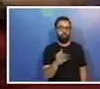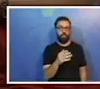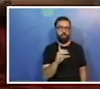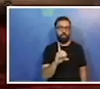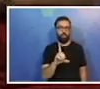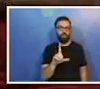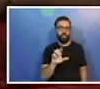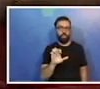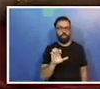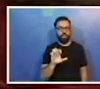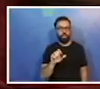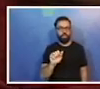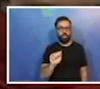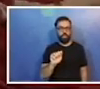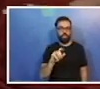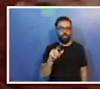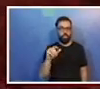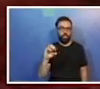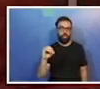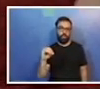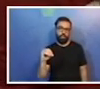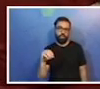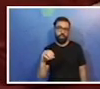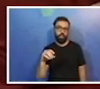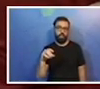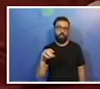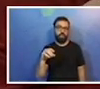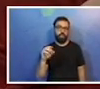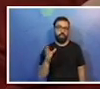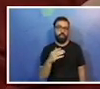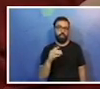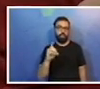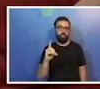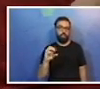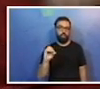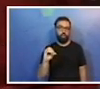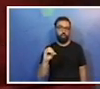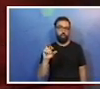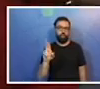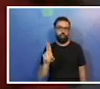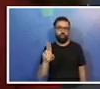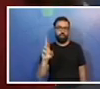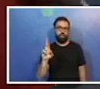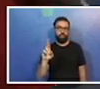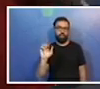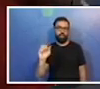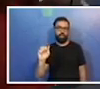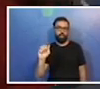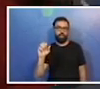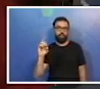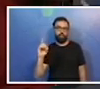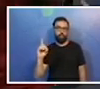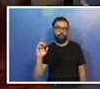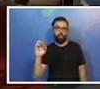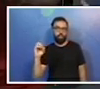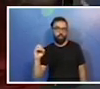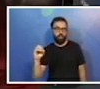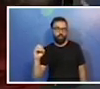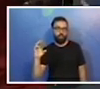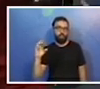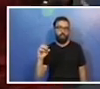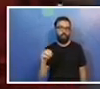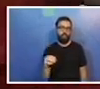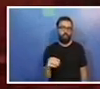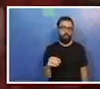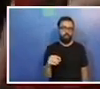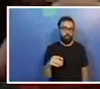Cresceu bastante a população do mico-estrela na nossa região e o mico-leão dourado, que era